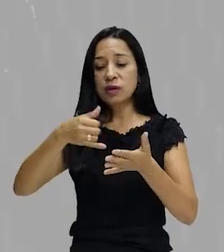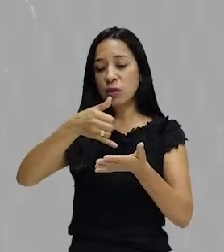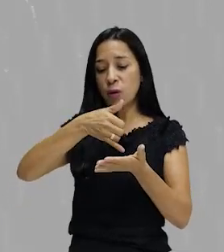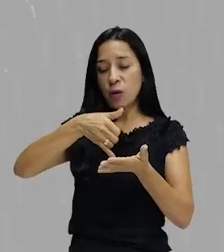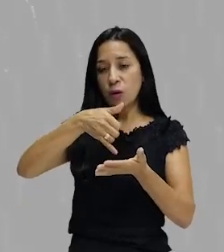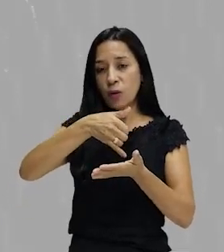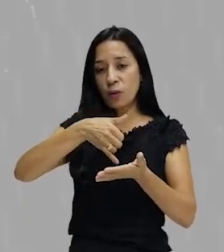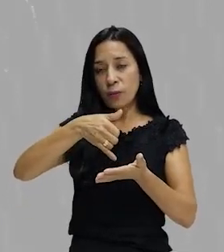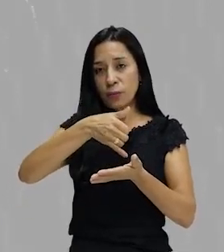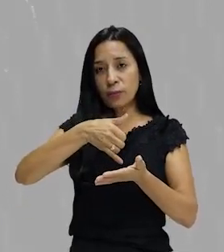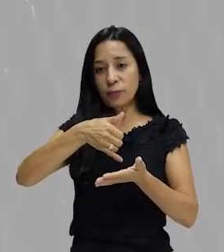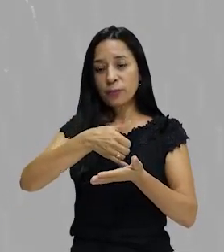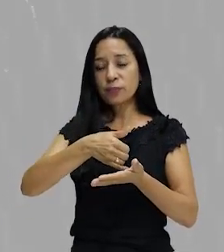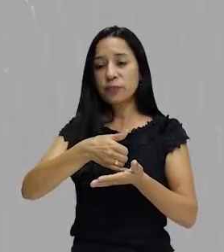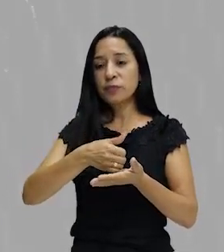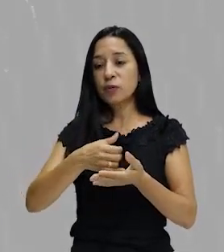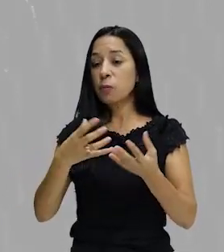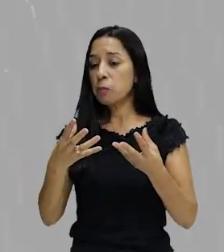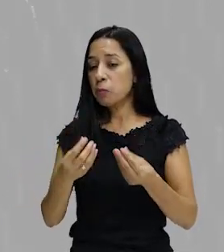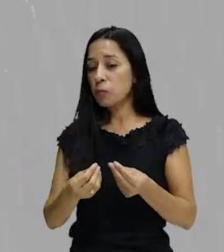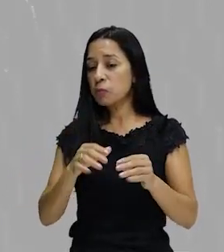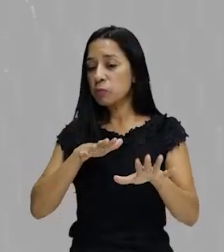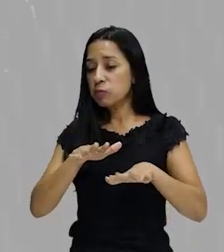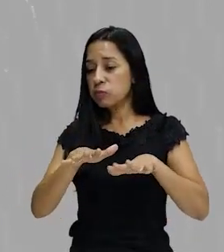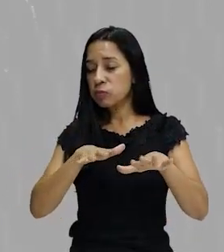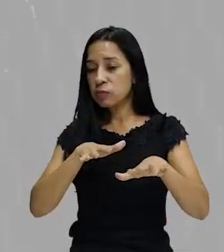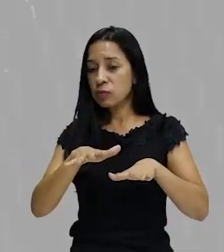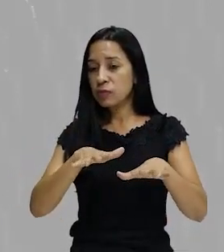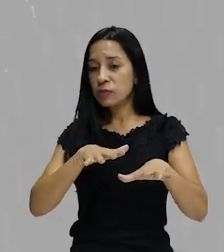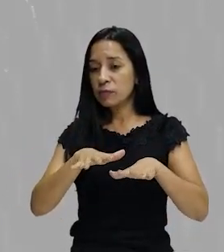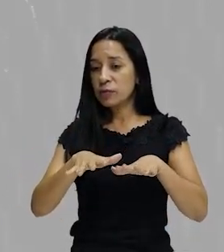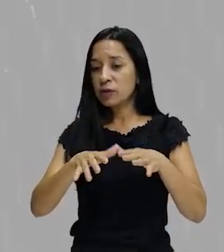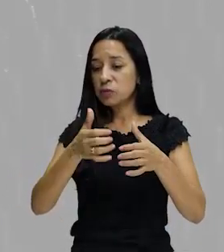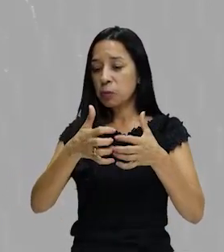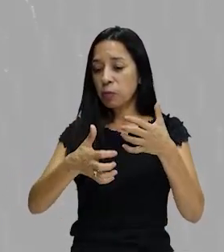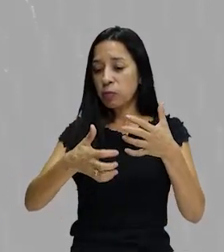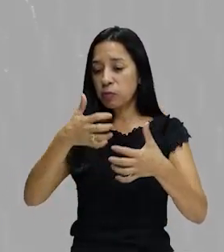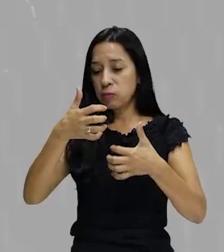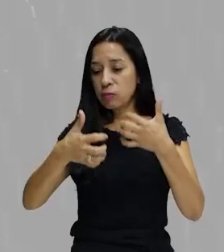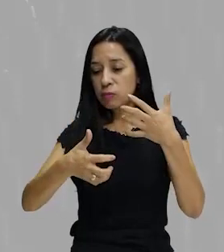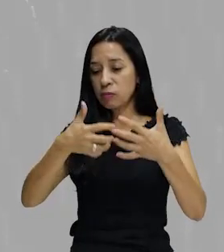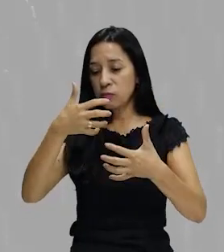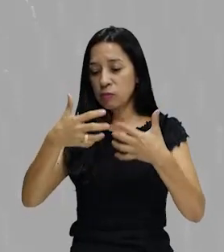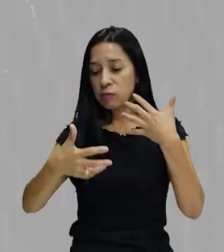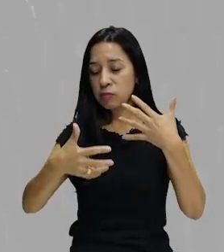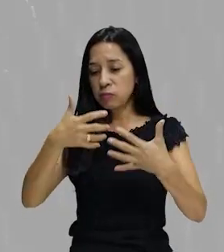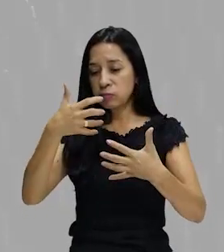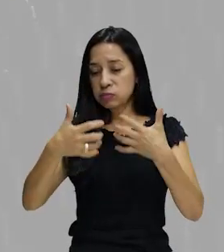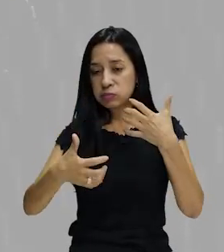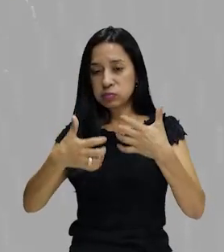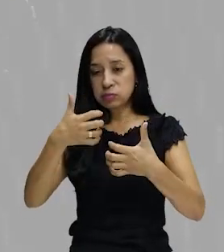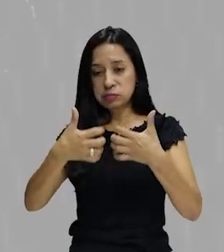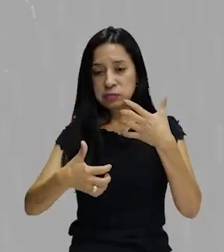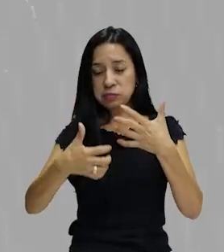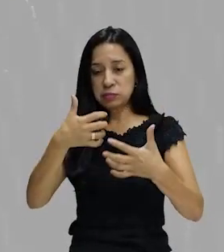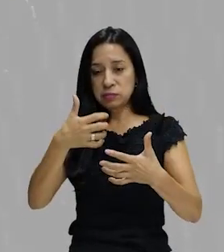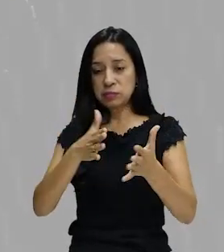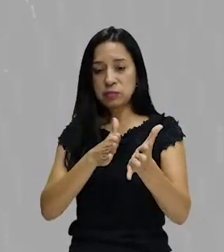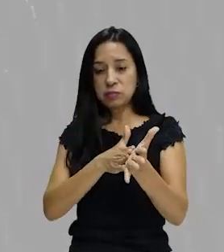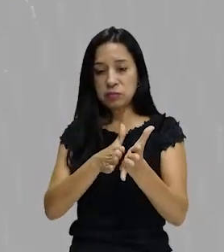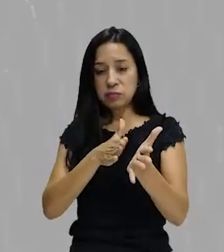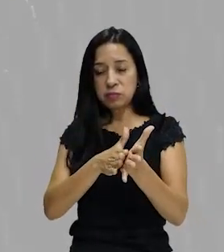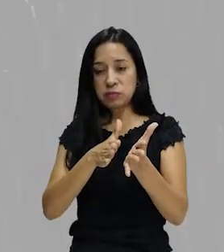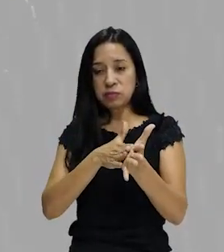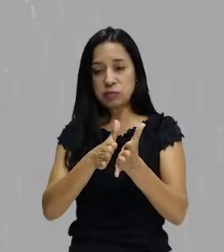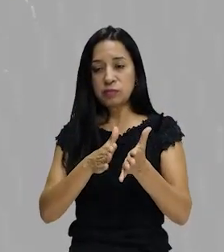constante movimento, certo? Como ele vai estar em constante movimento, essas peças elas tendem a se atritar, gerar